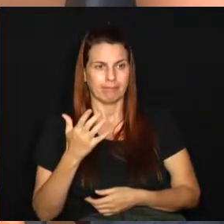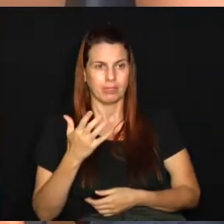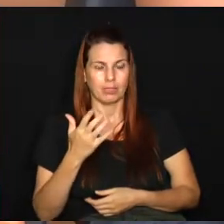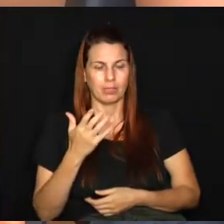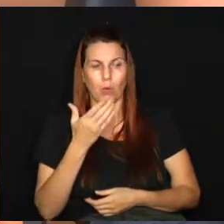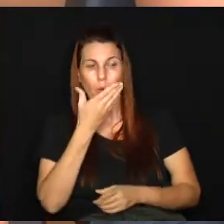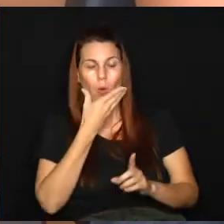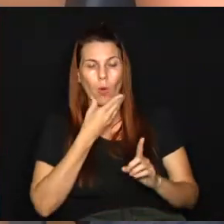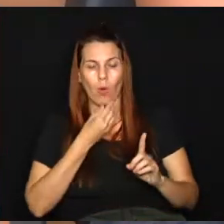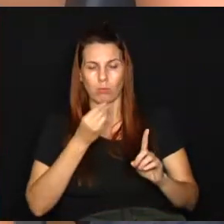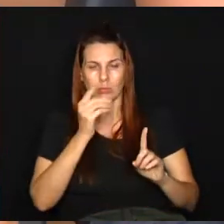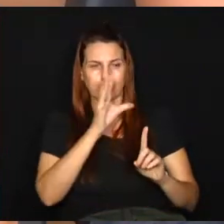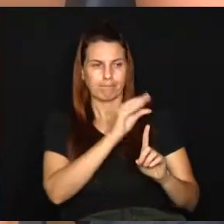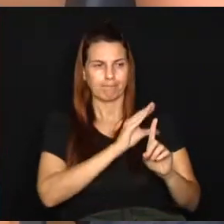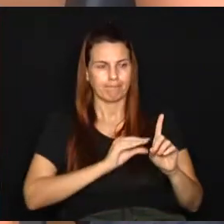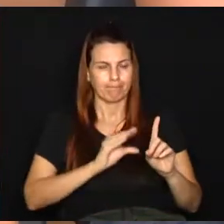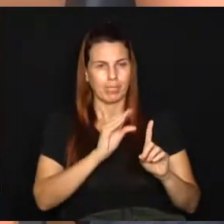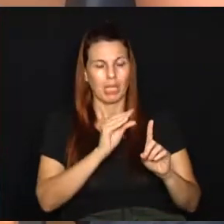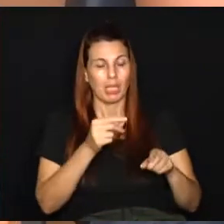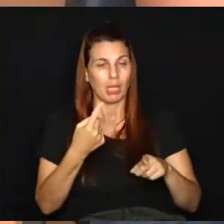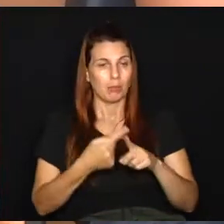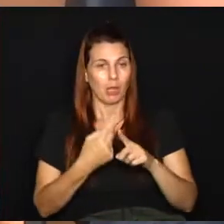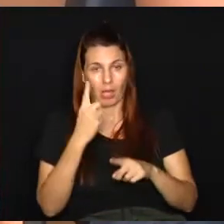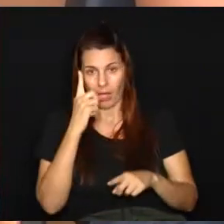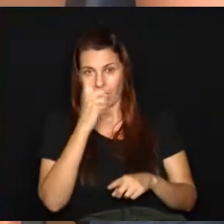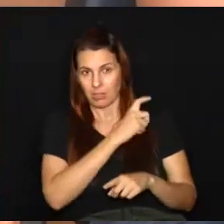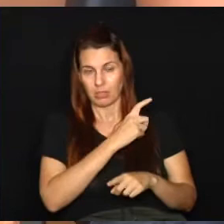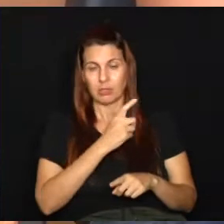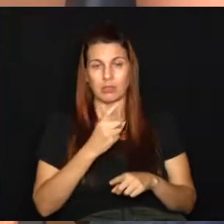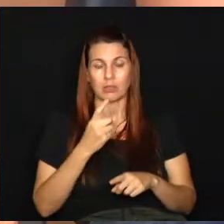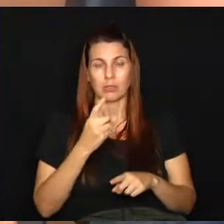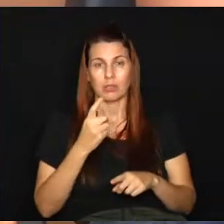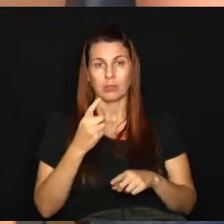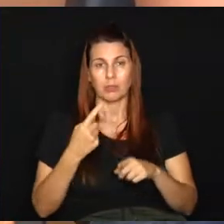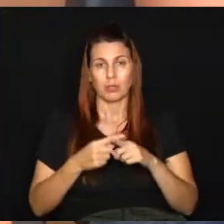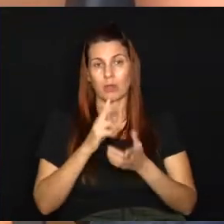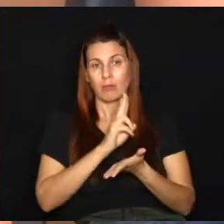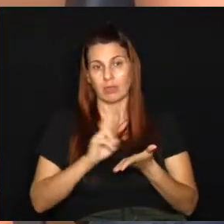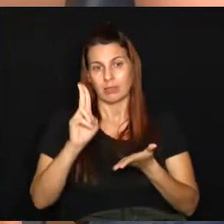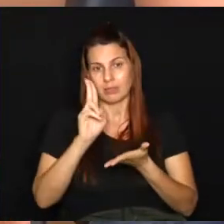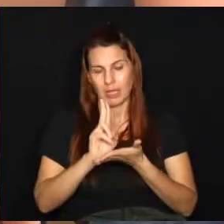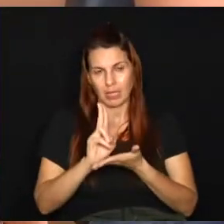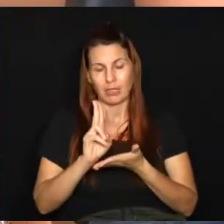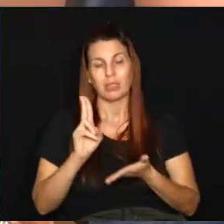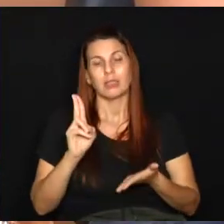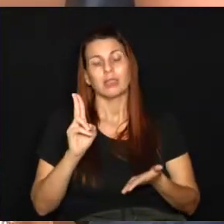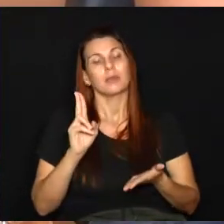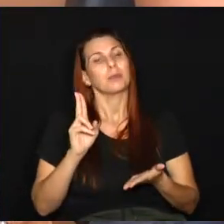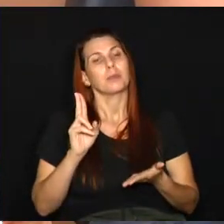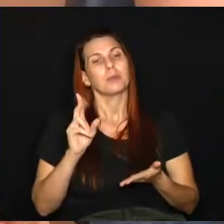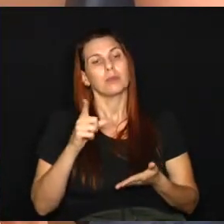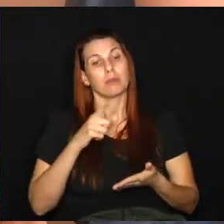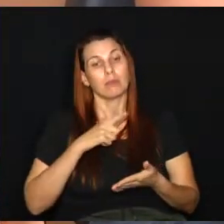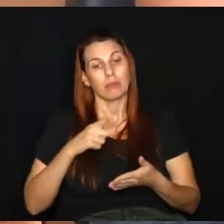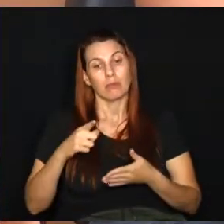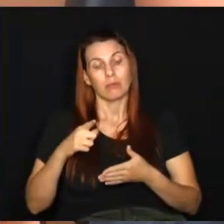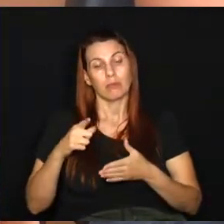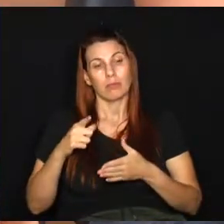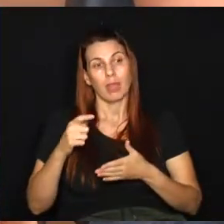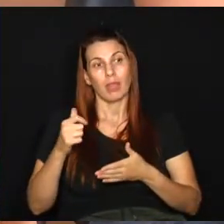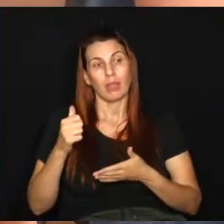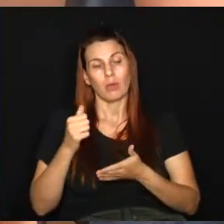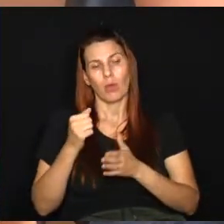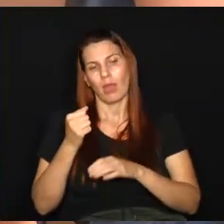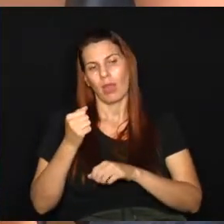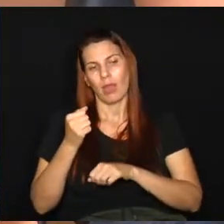assediador. Porque, principalmente pela estabilidade do cargo, quando é universidades públicas, pela estabilidade do cargo de servidor